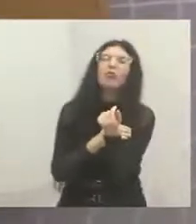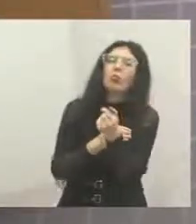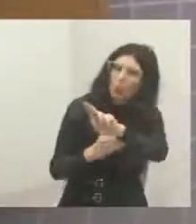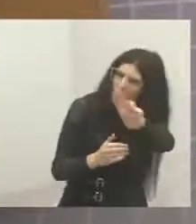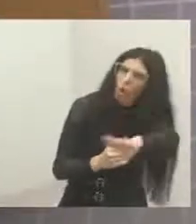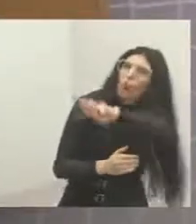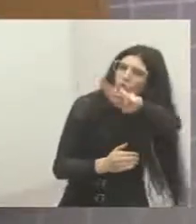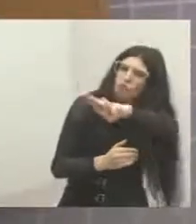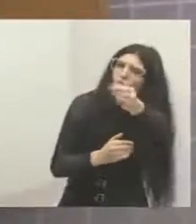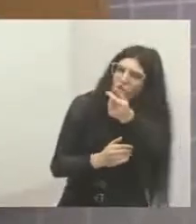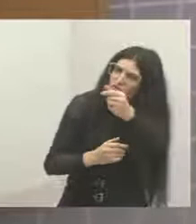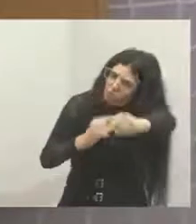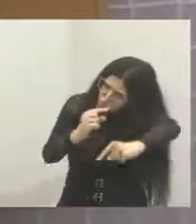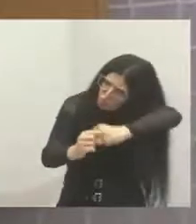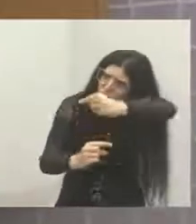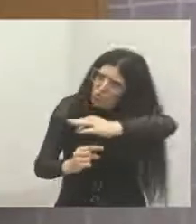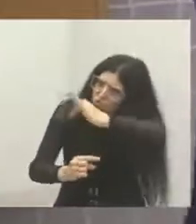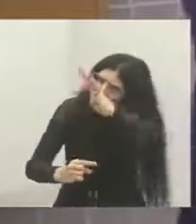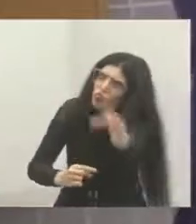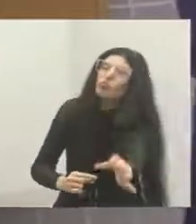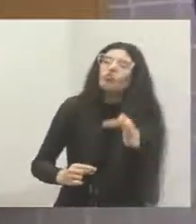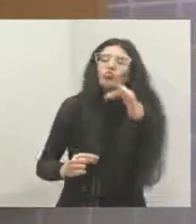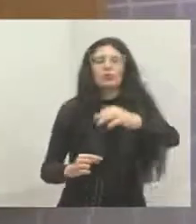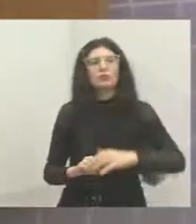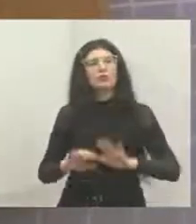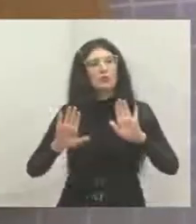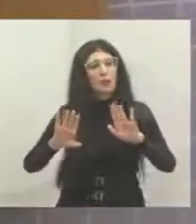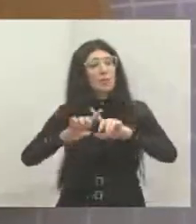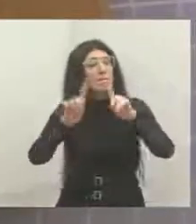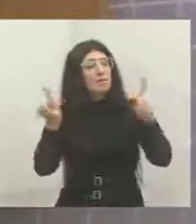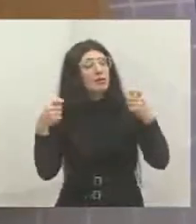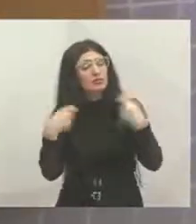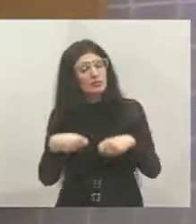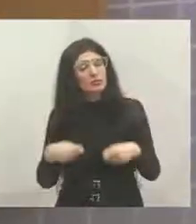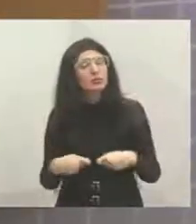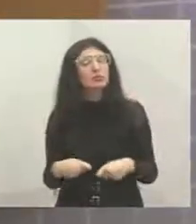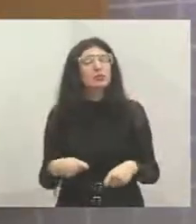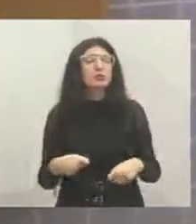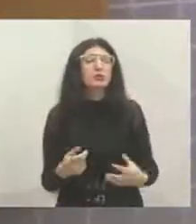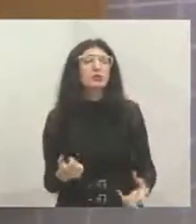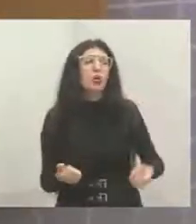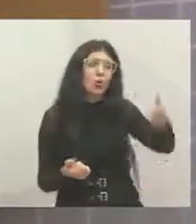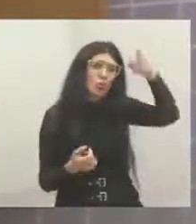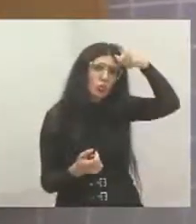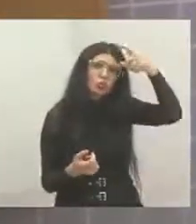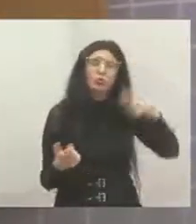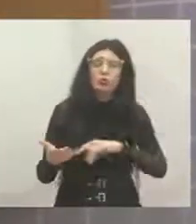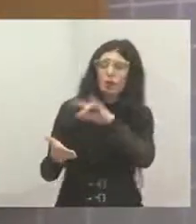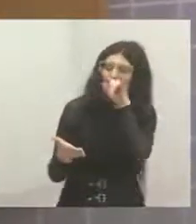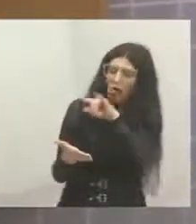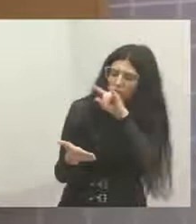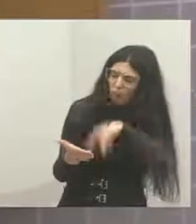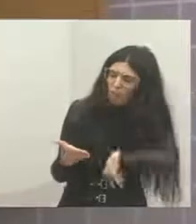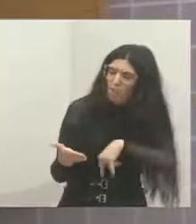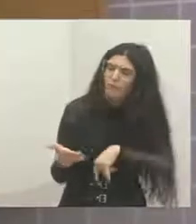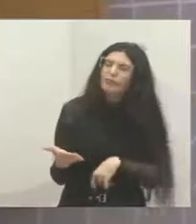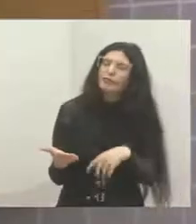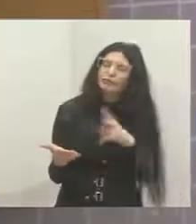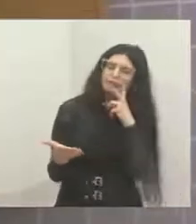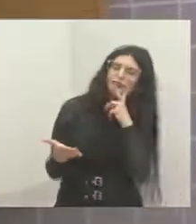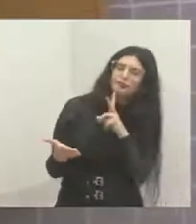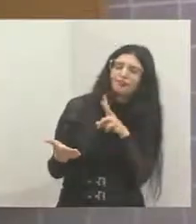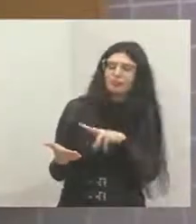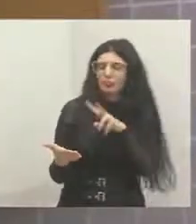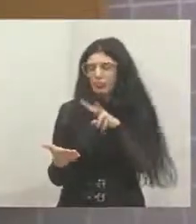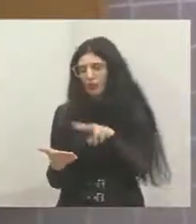falou o Lucimar, direcionada à Fundação Cultural, que precisa avaliar toda essa documentação que ela mencionou, se vai ser aprovado ou não, se vai